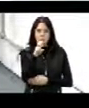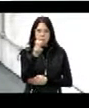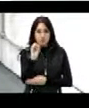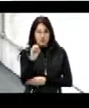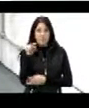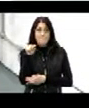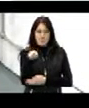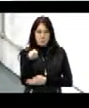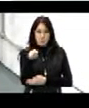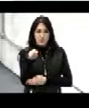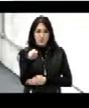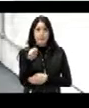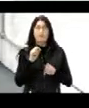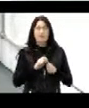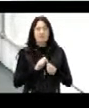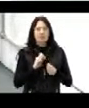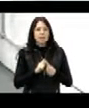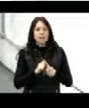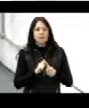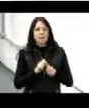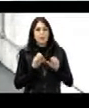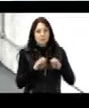aqui as mães